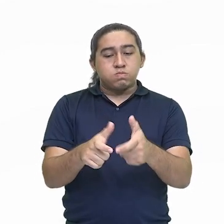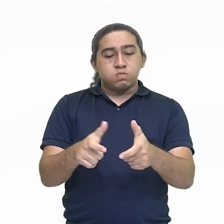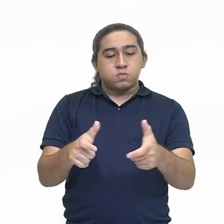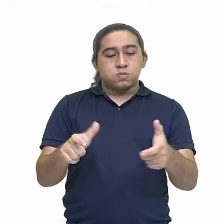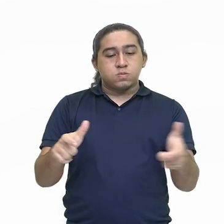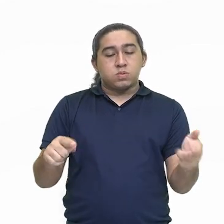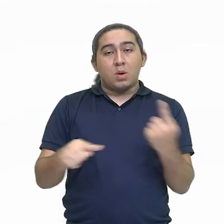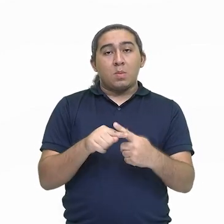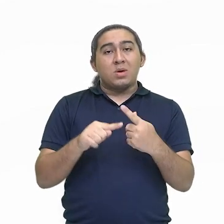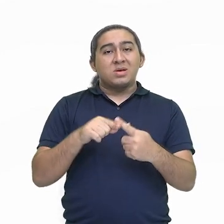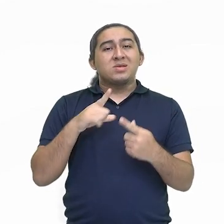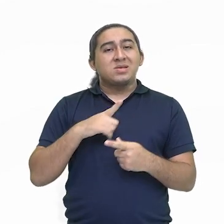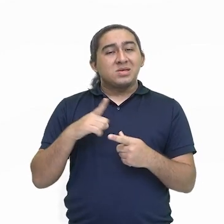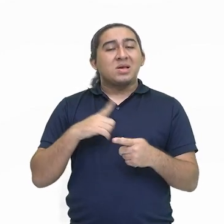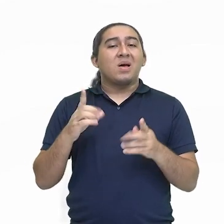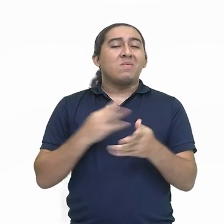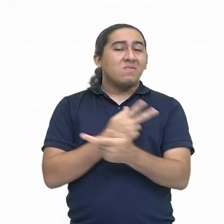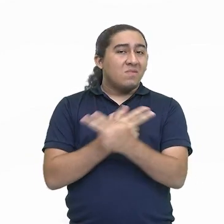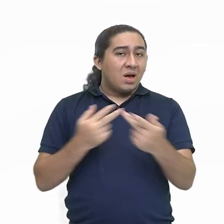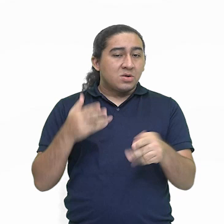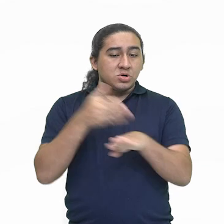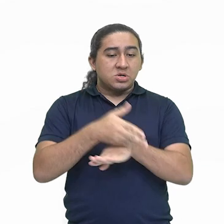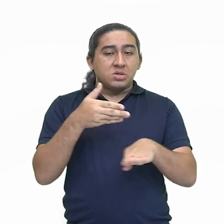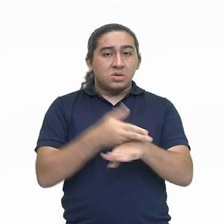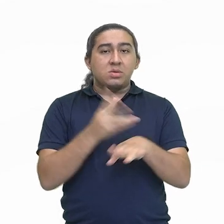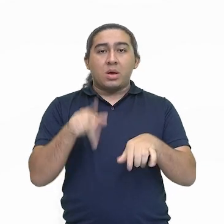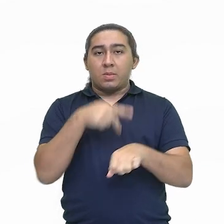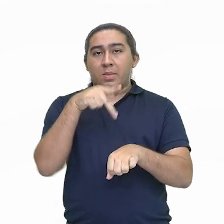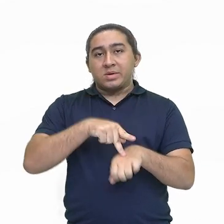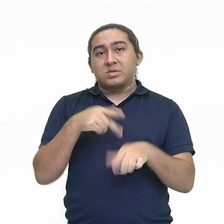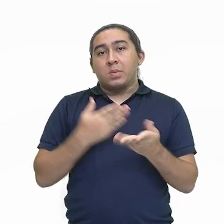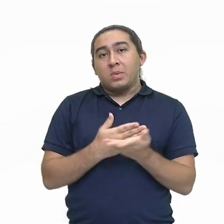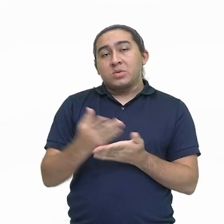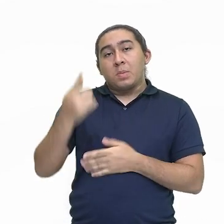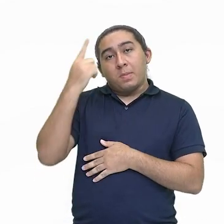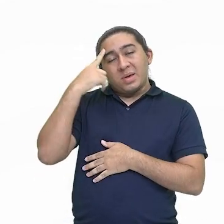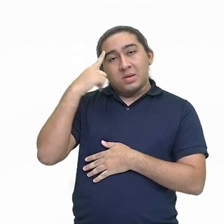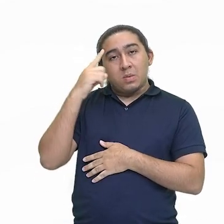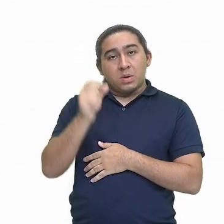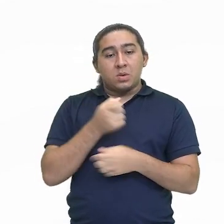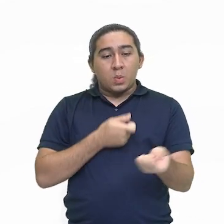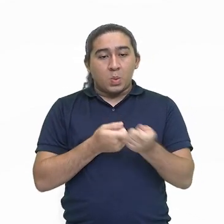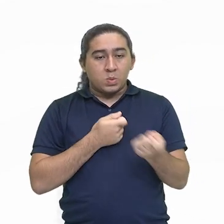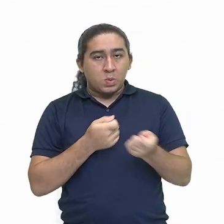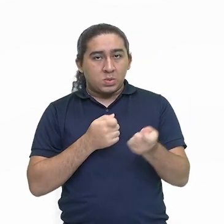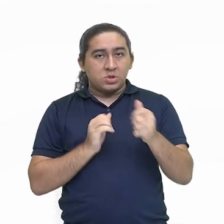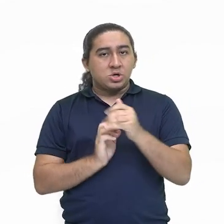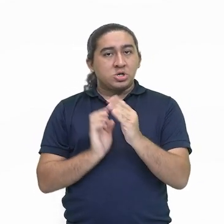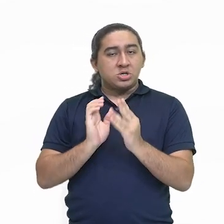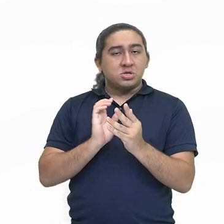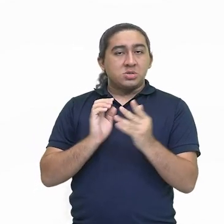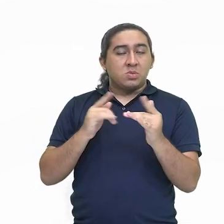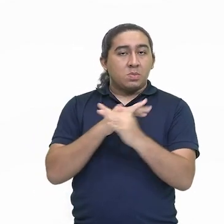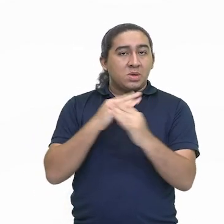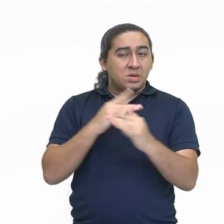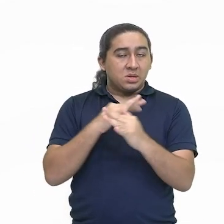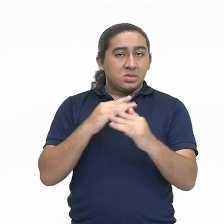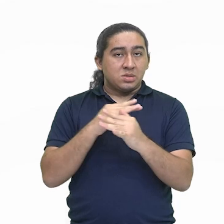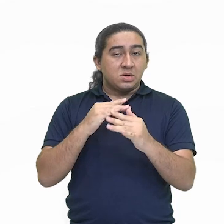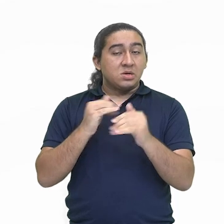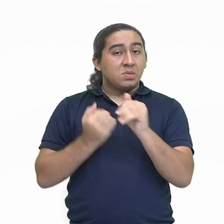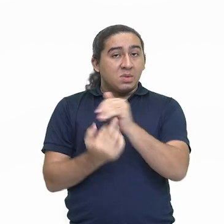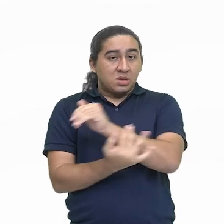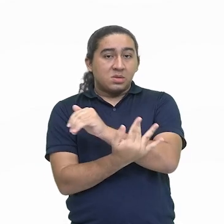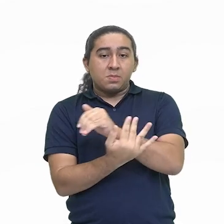muitos migrantes, e aí os países passaram a fazer essas políticas, né, esse controle de imigração. Então, os governos eles começam a